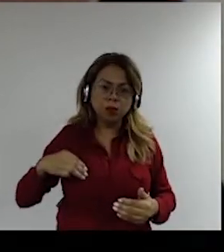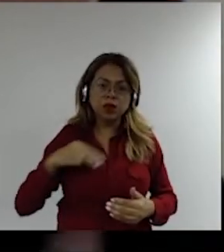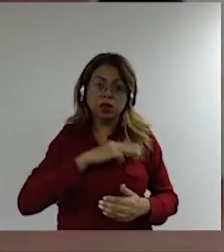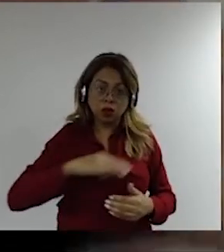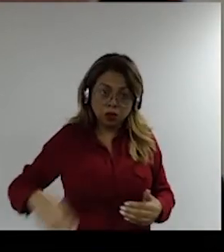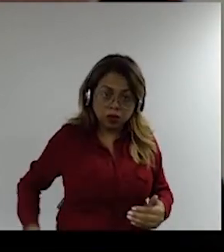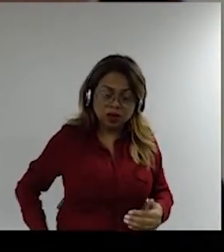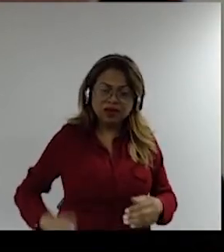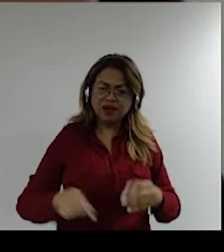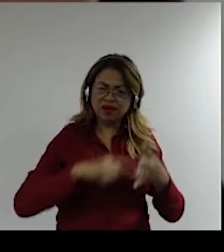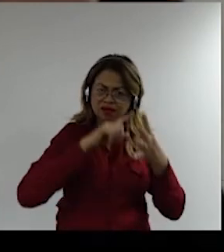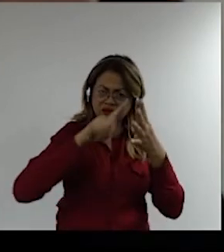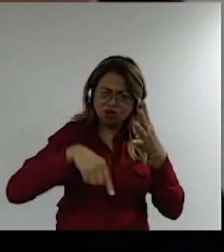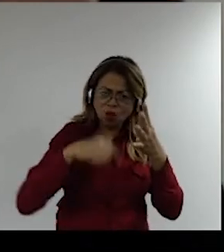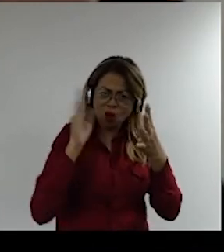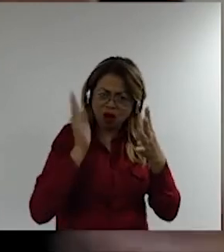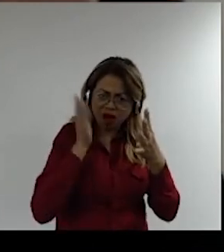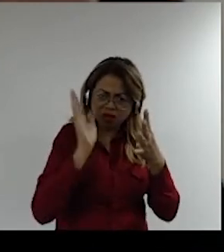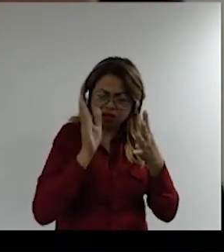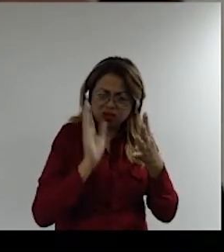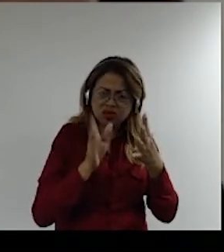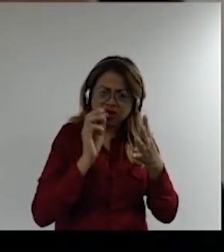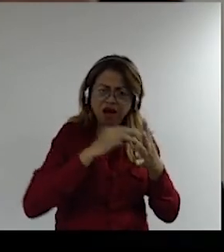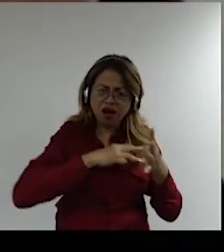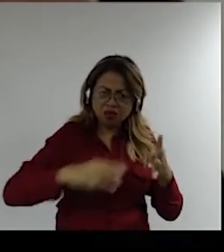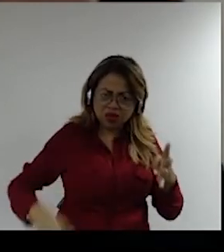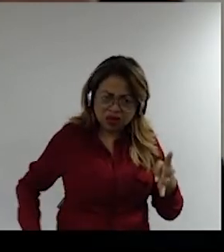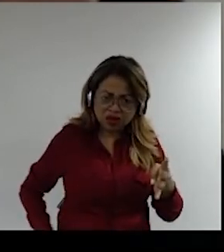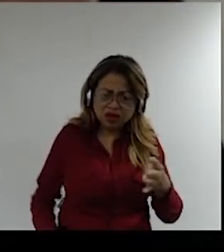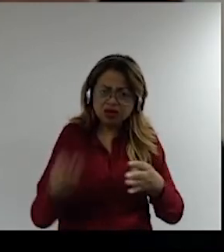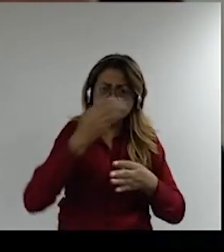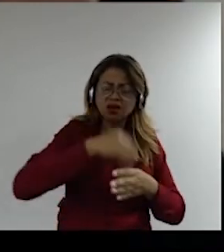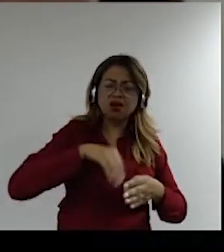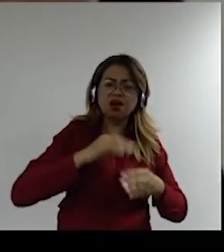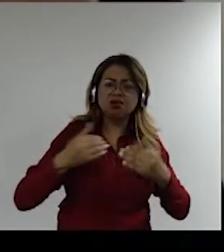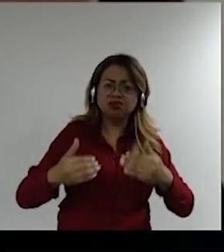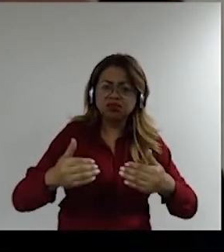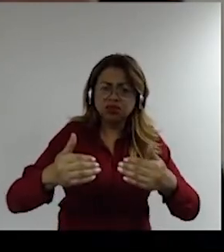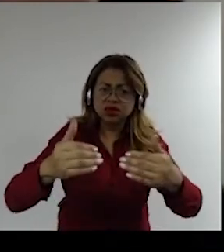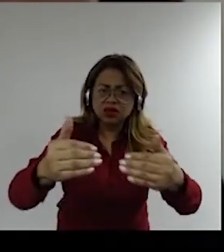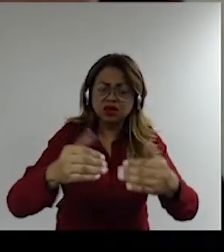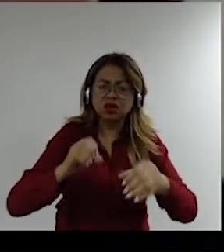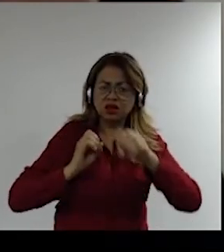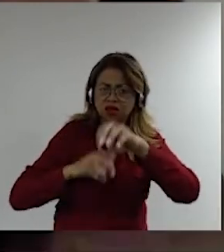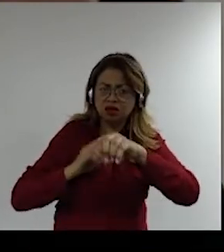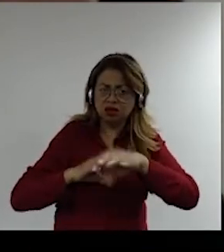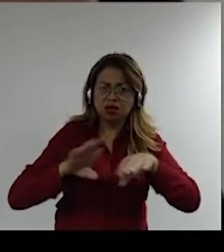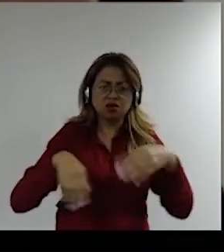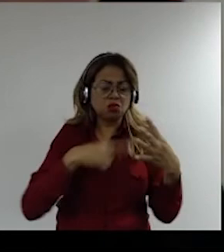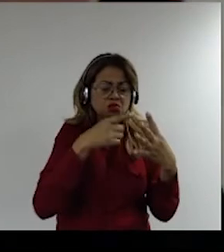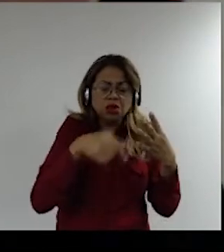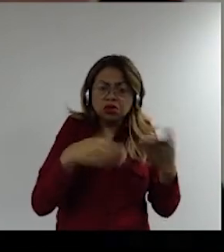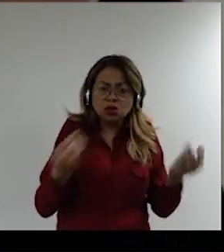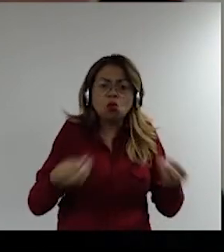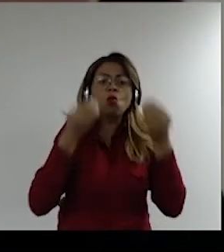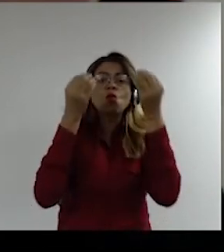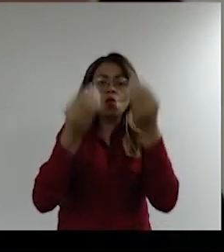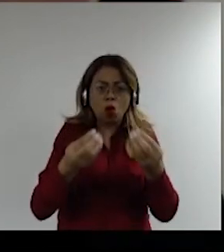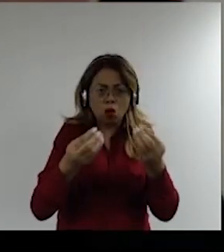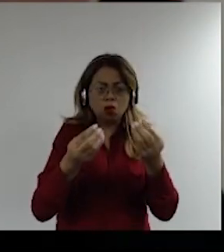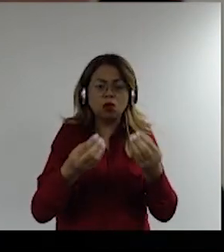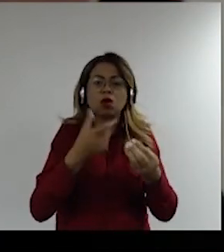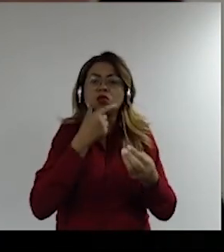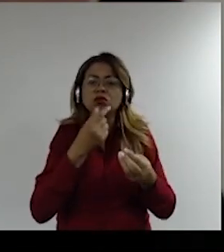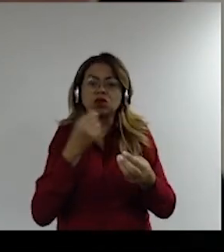pasta extremamente importante, talvez a mais importante pasta que um Estado pode ter, que a Constituição garante